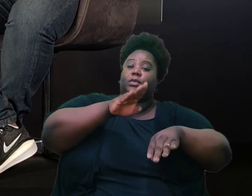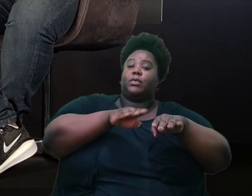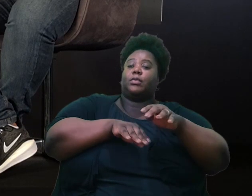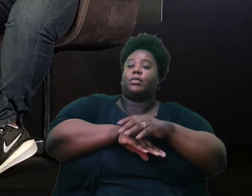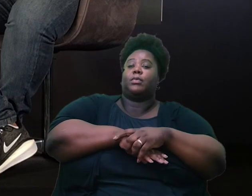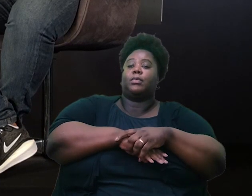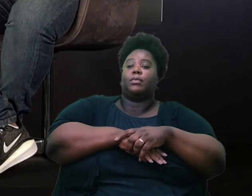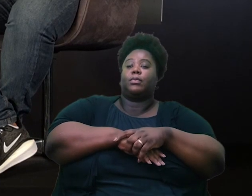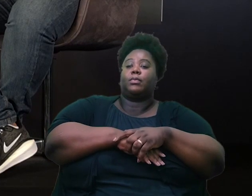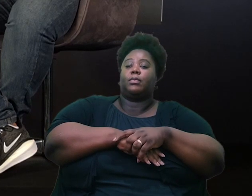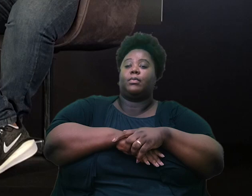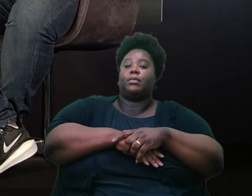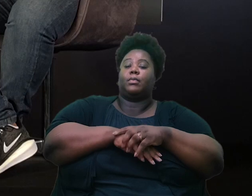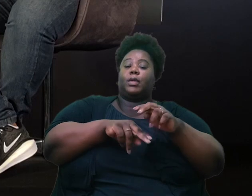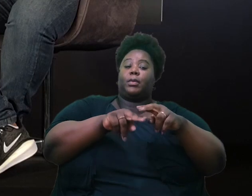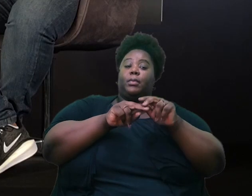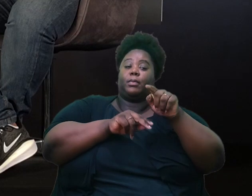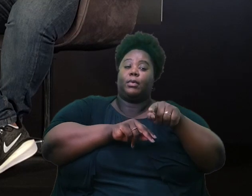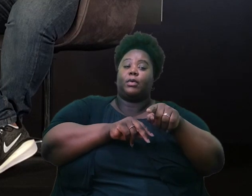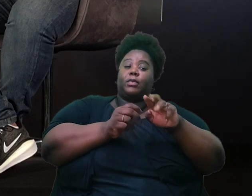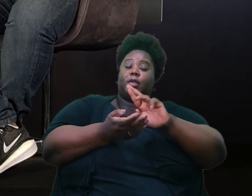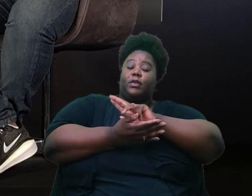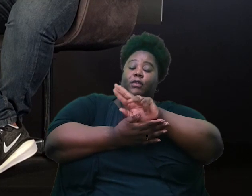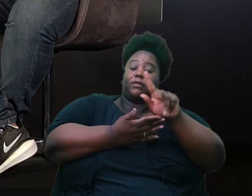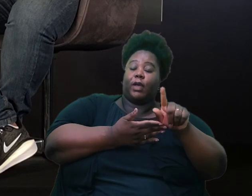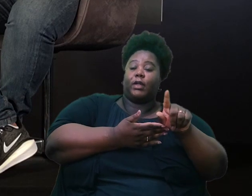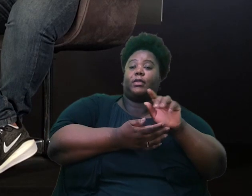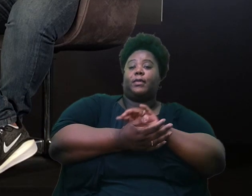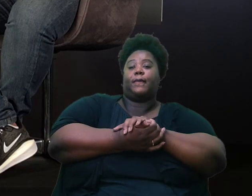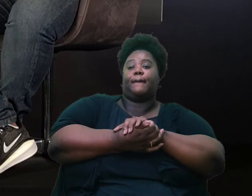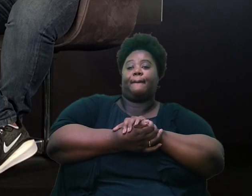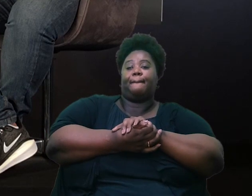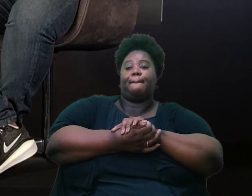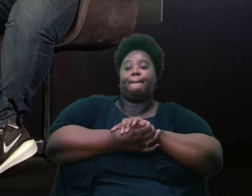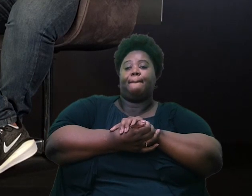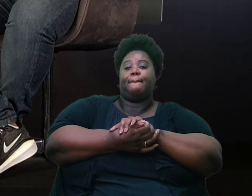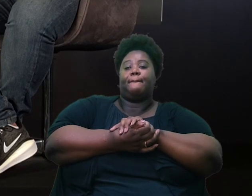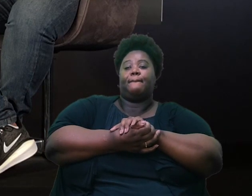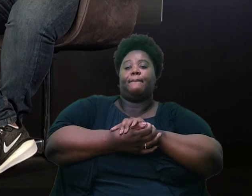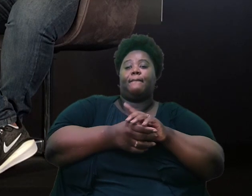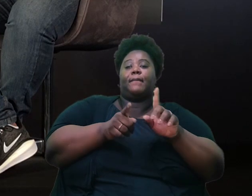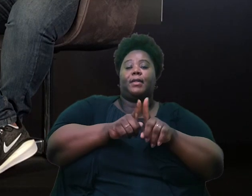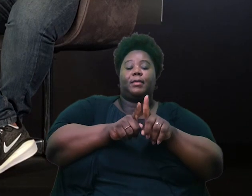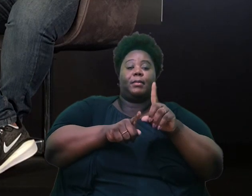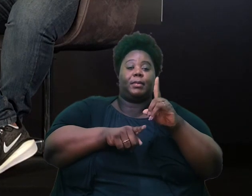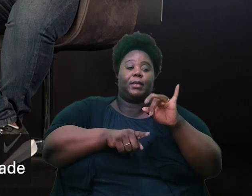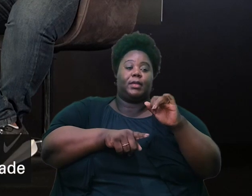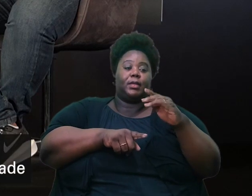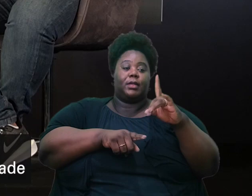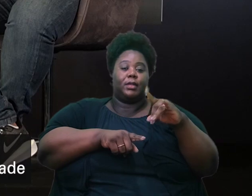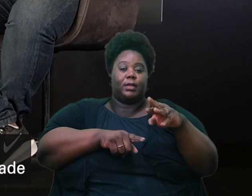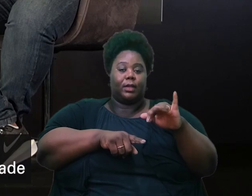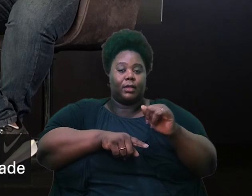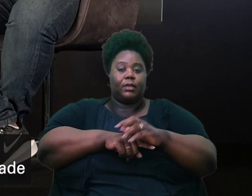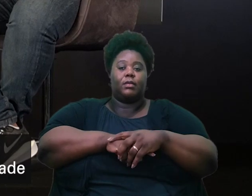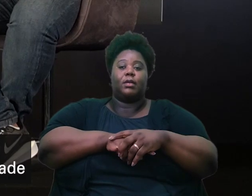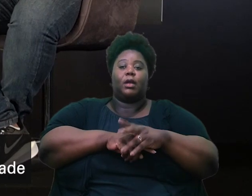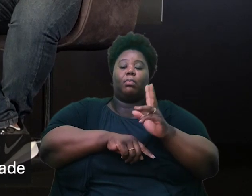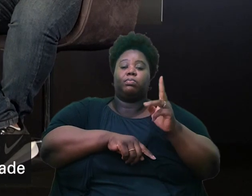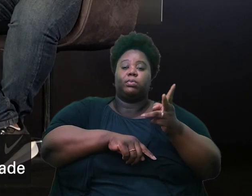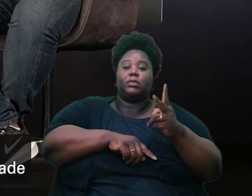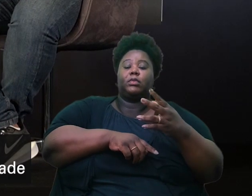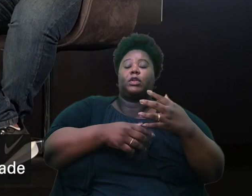a lutar pela diversidade, a lutar pela cidadania, a lutar pelas